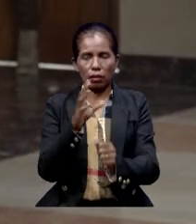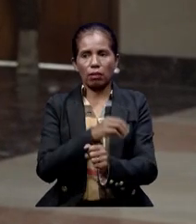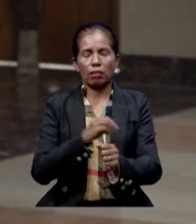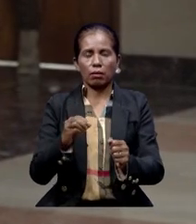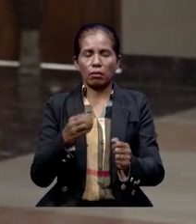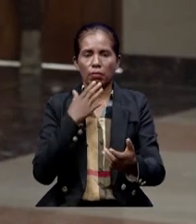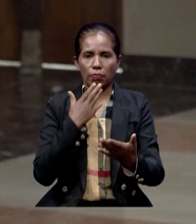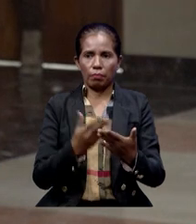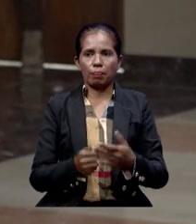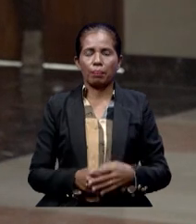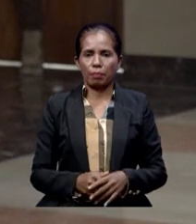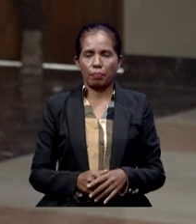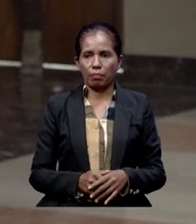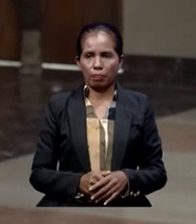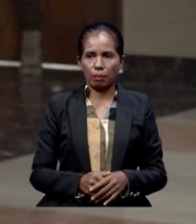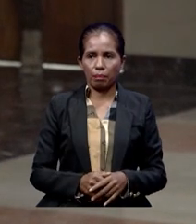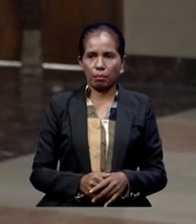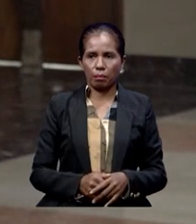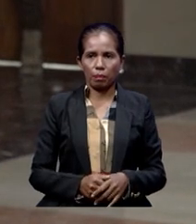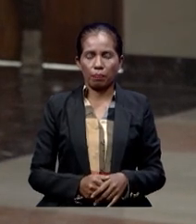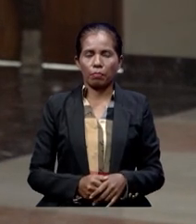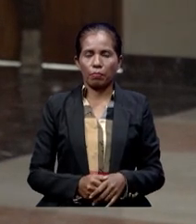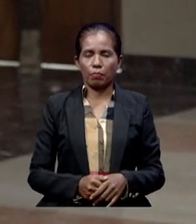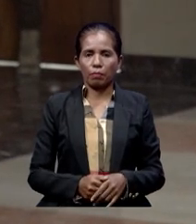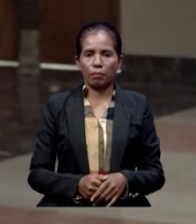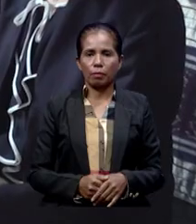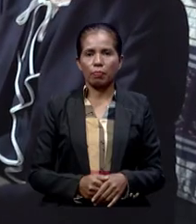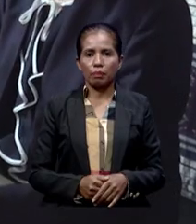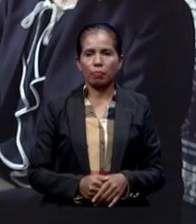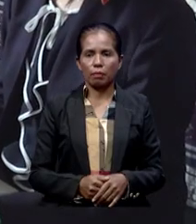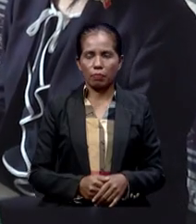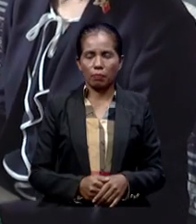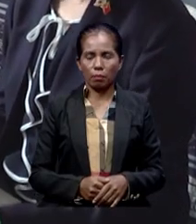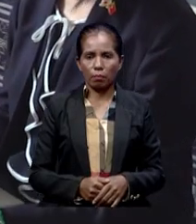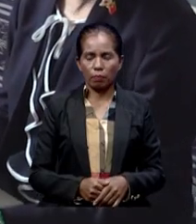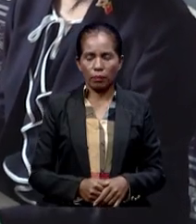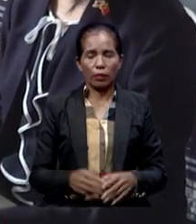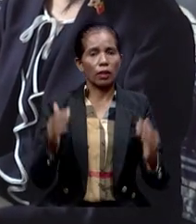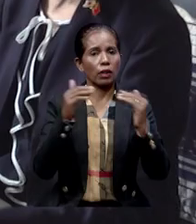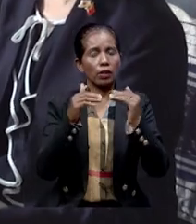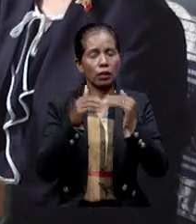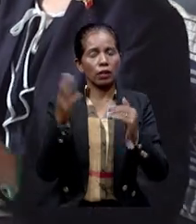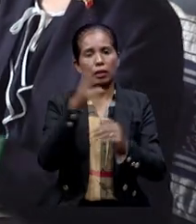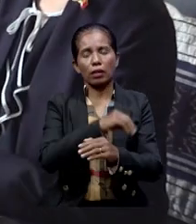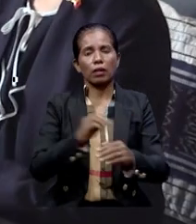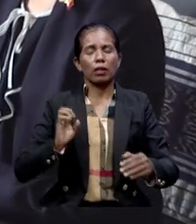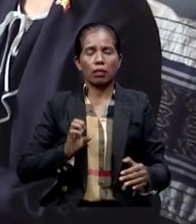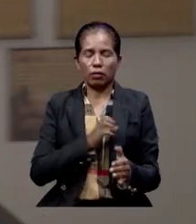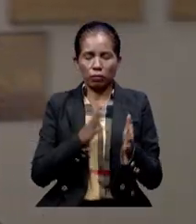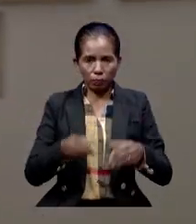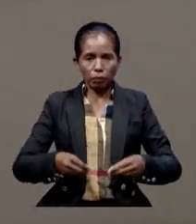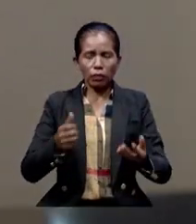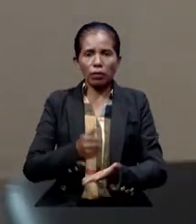gás. In the sector of oil, gas and natural resources. Além de encontro, refere embaixador Nemos foi apoio para